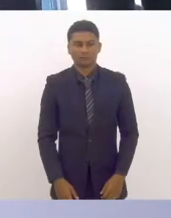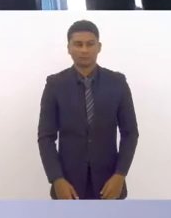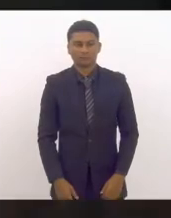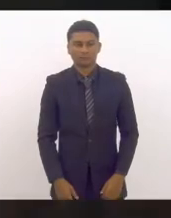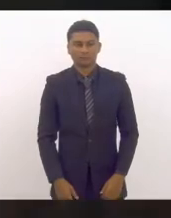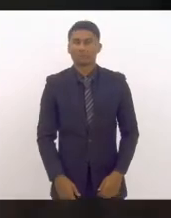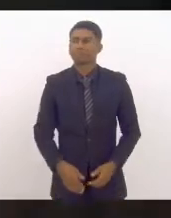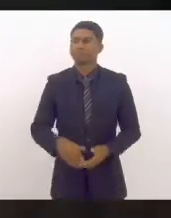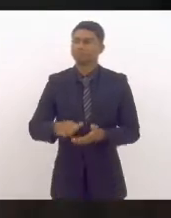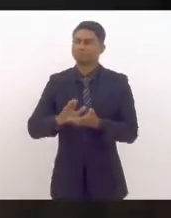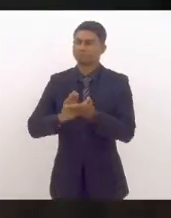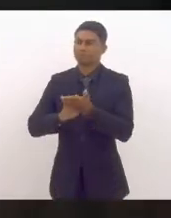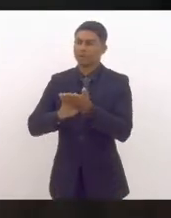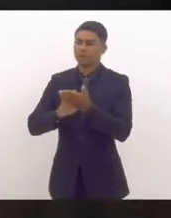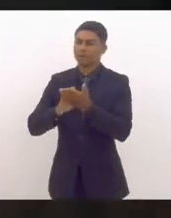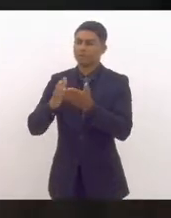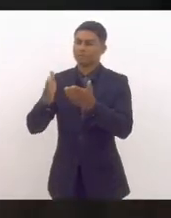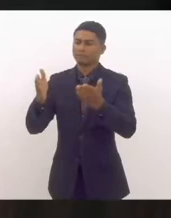Parabéns.